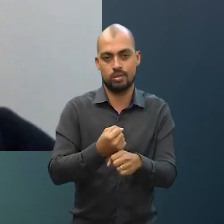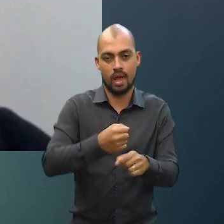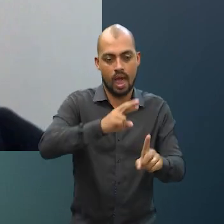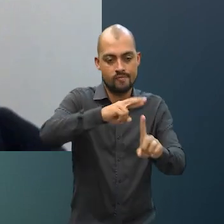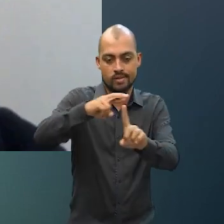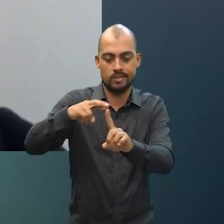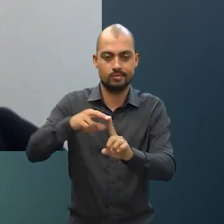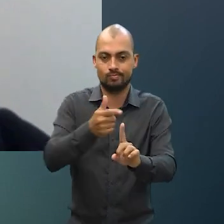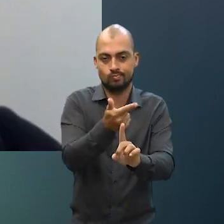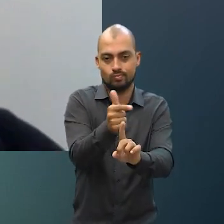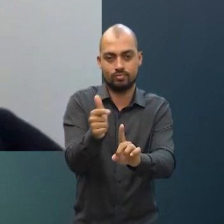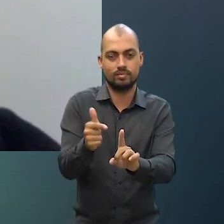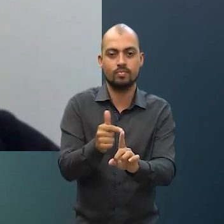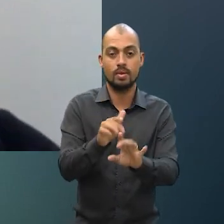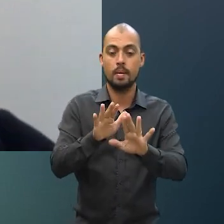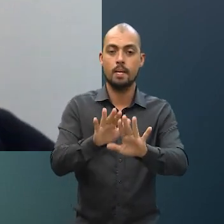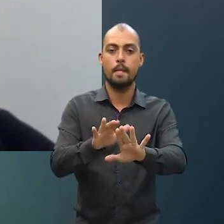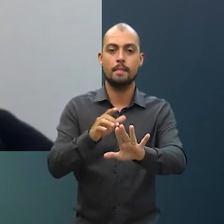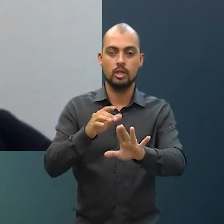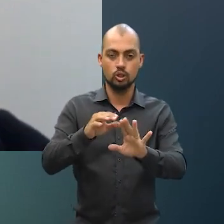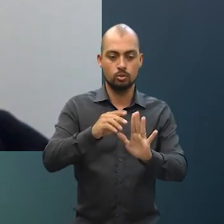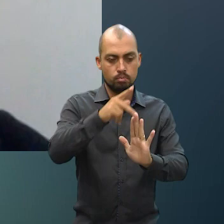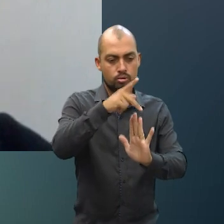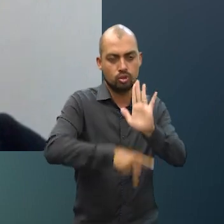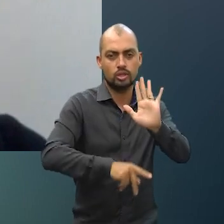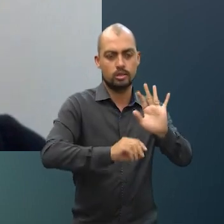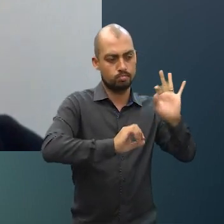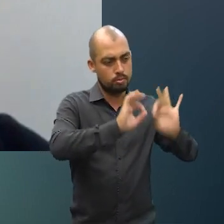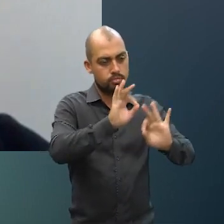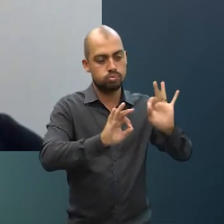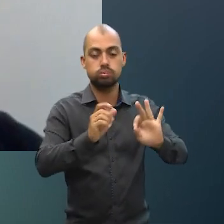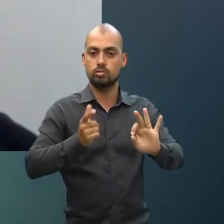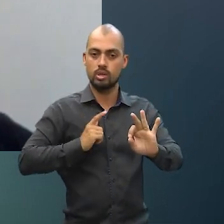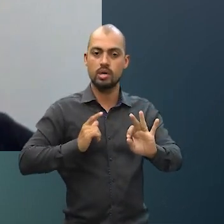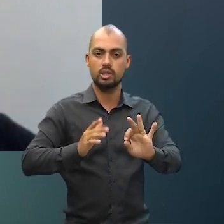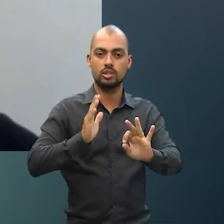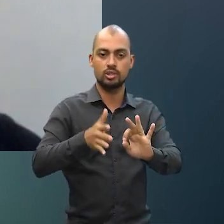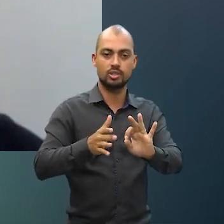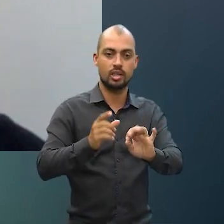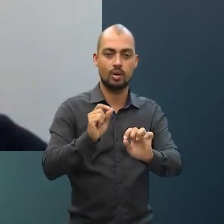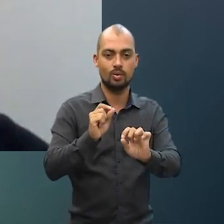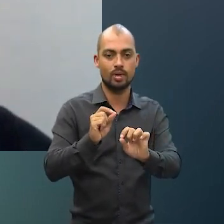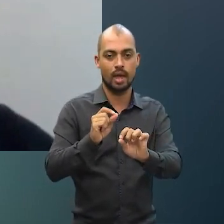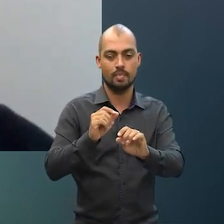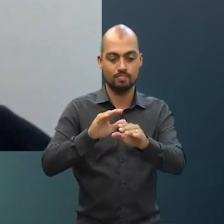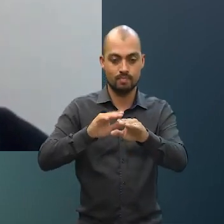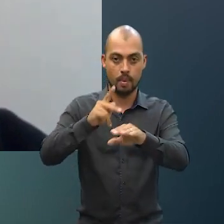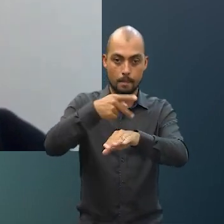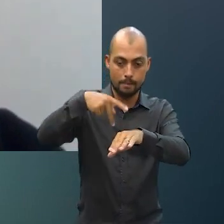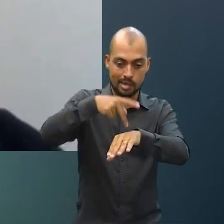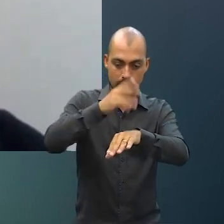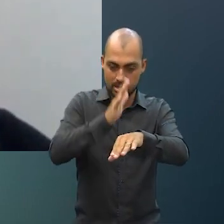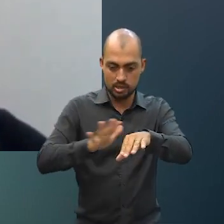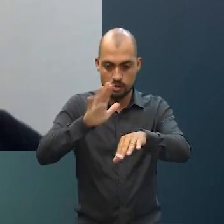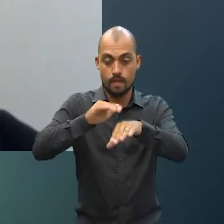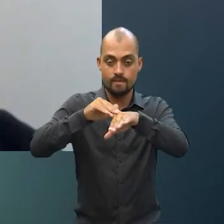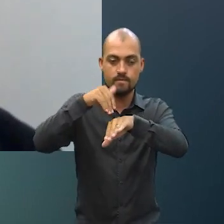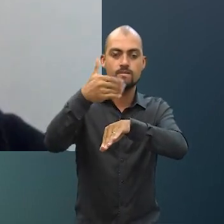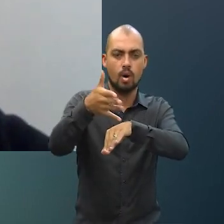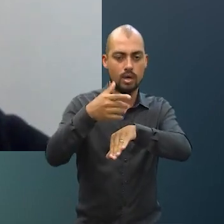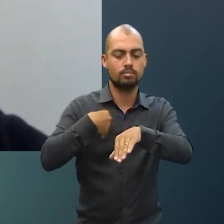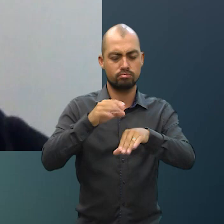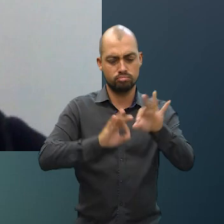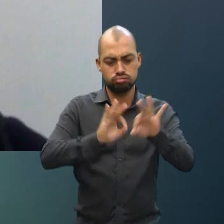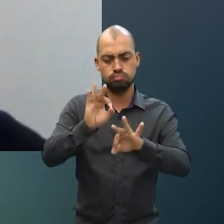Mas a gente tem os projetos aí para 2021, que é partir para fora do país. Nós já temos esse